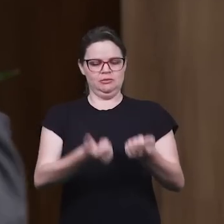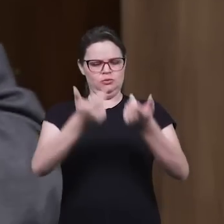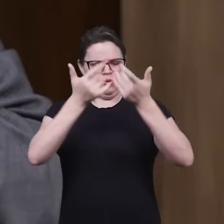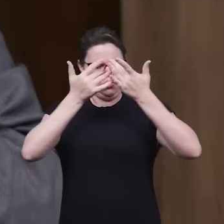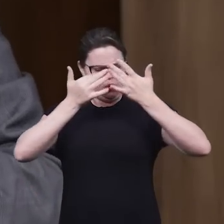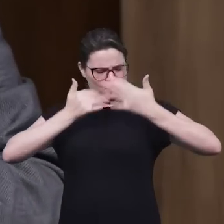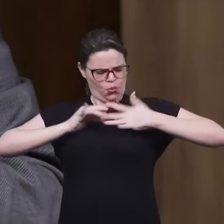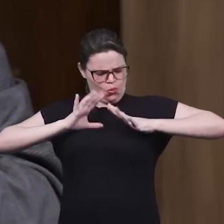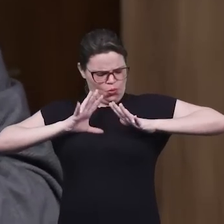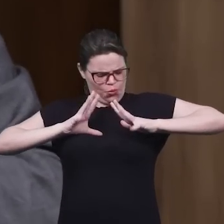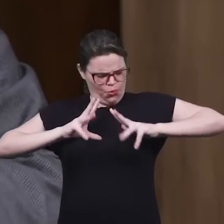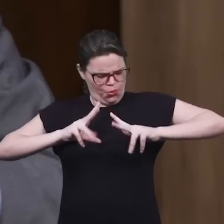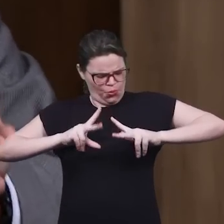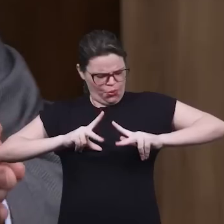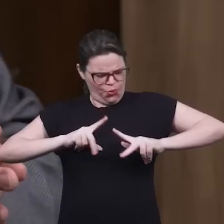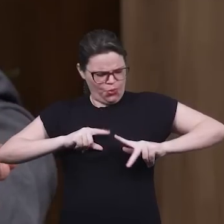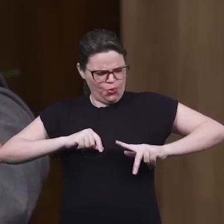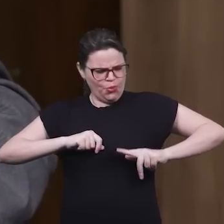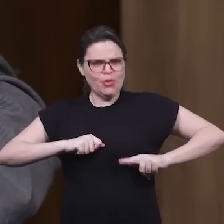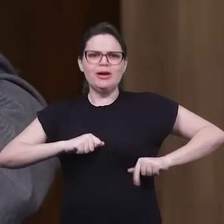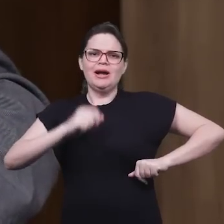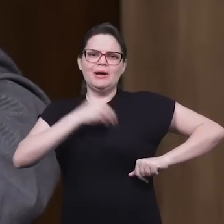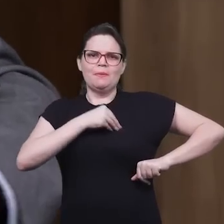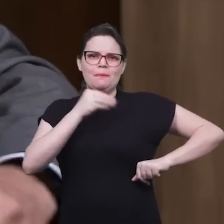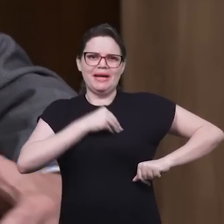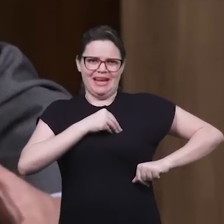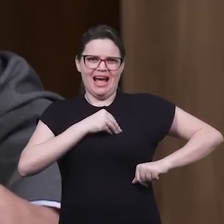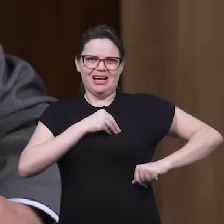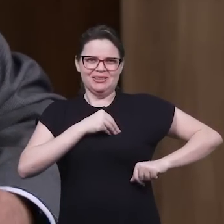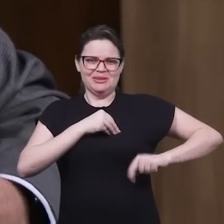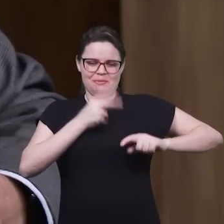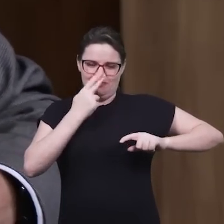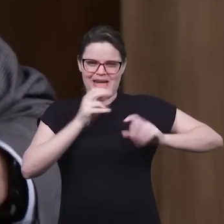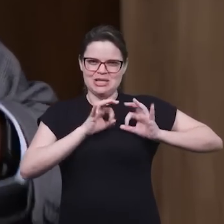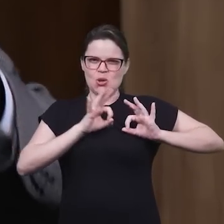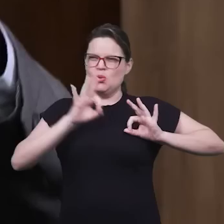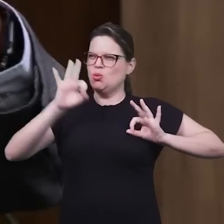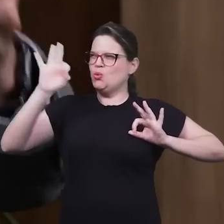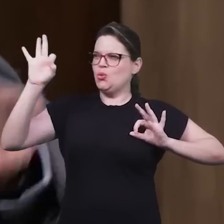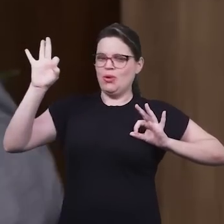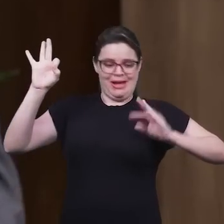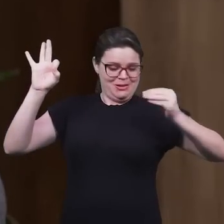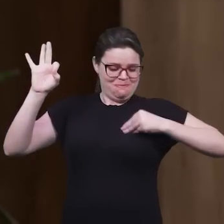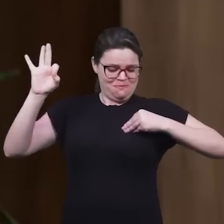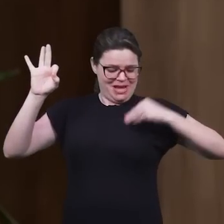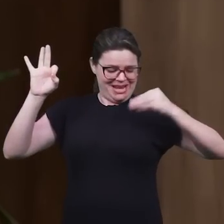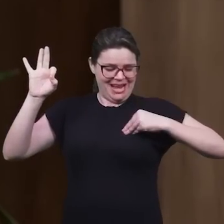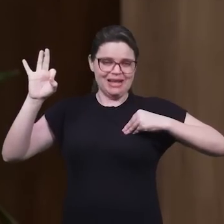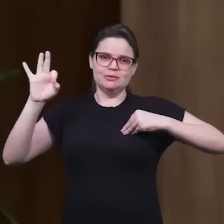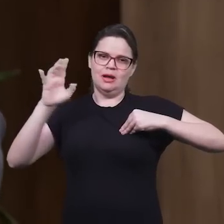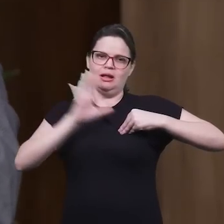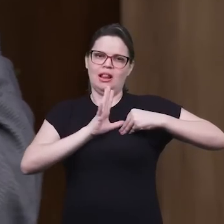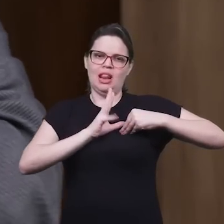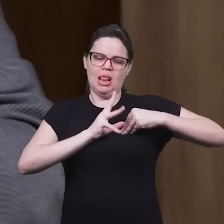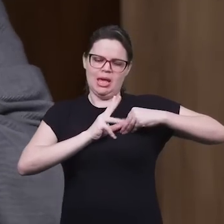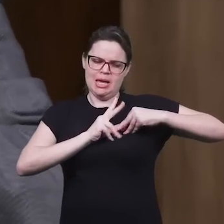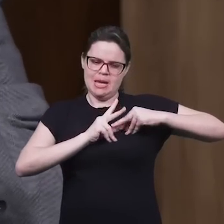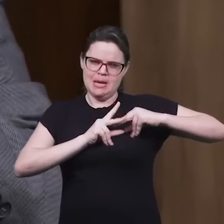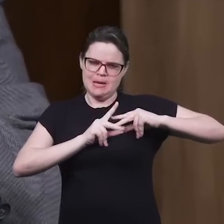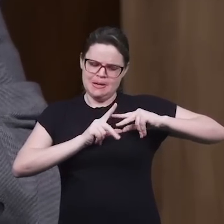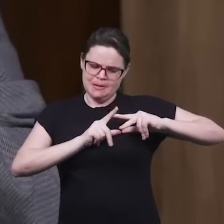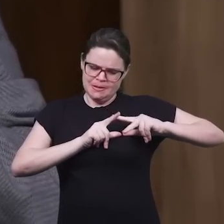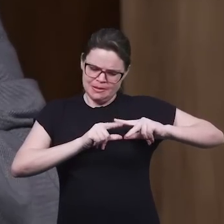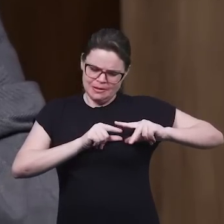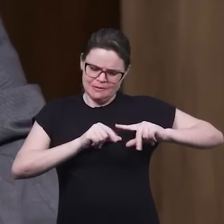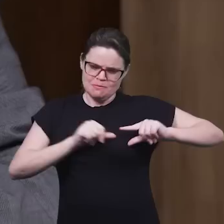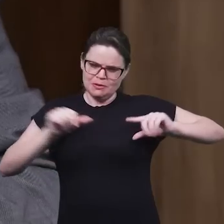e tudo aquilo que afasta o homem de Deus, as correntes, as prisões, o pecado, isso sai e